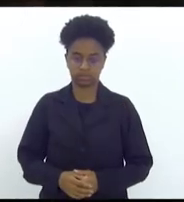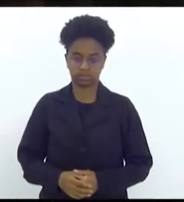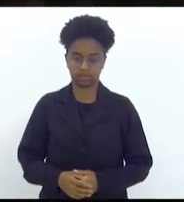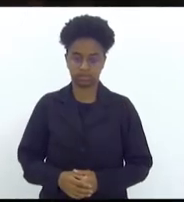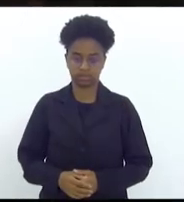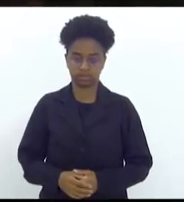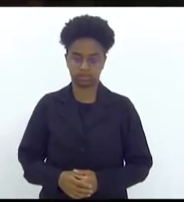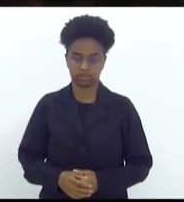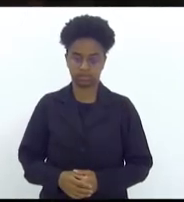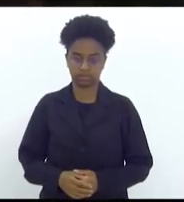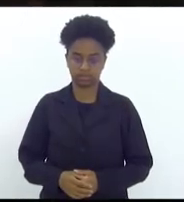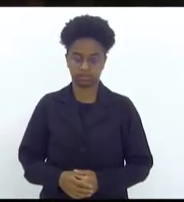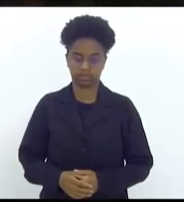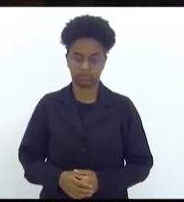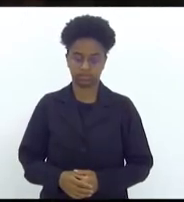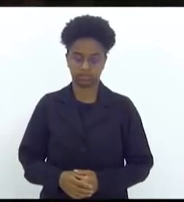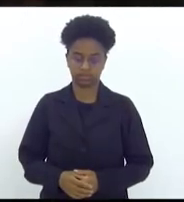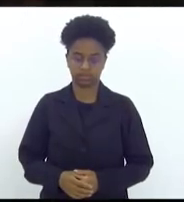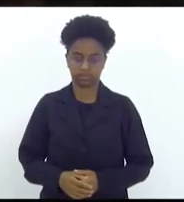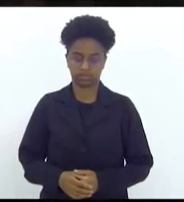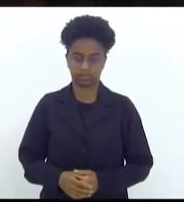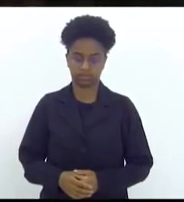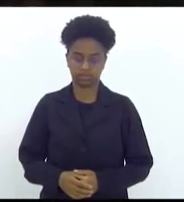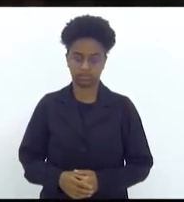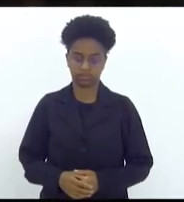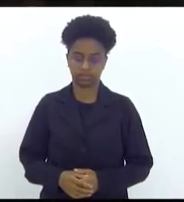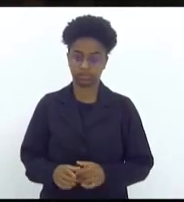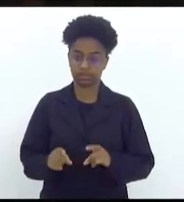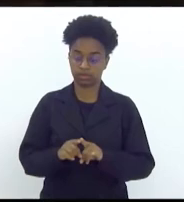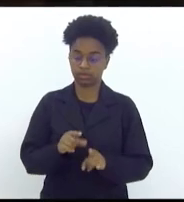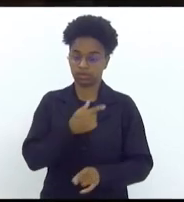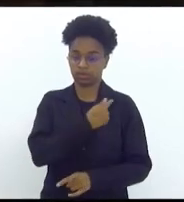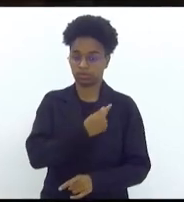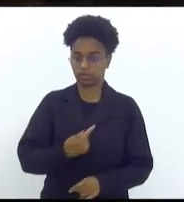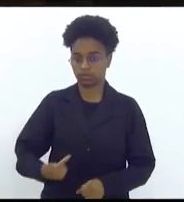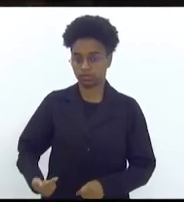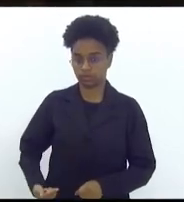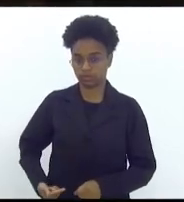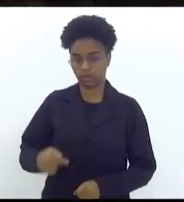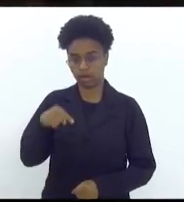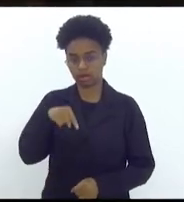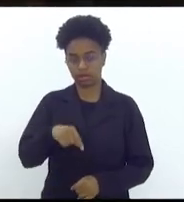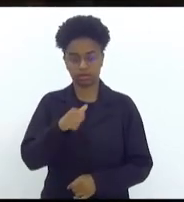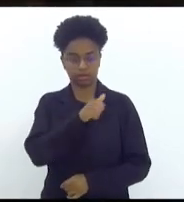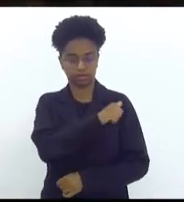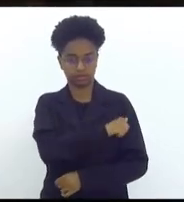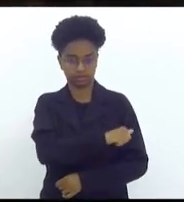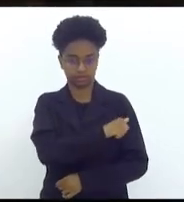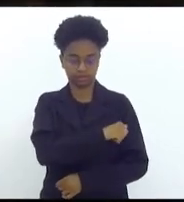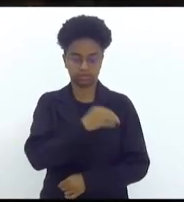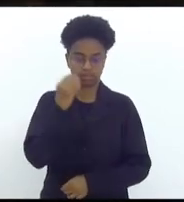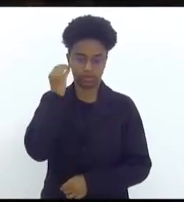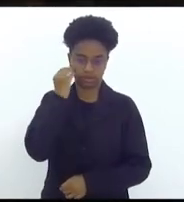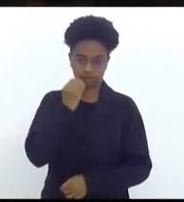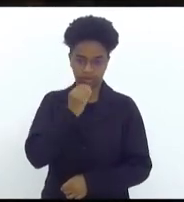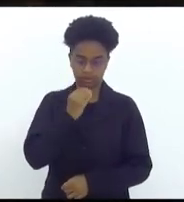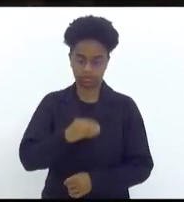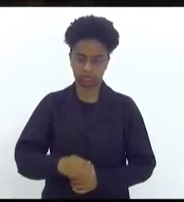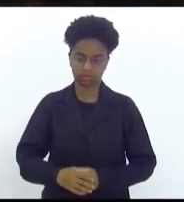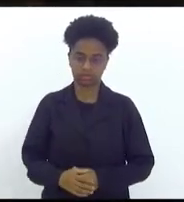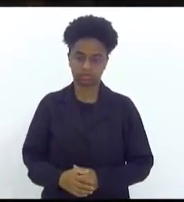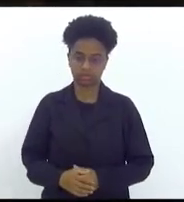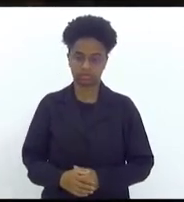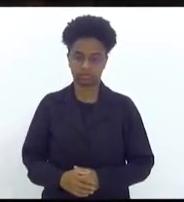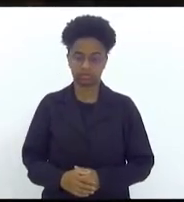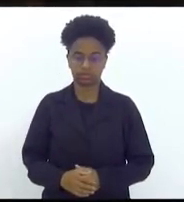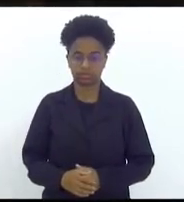Luiz Inácio Lula da Silva o governador do Estado do Rio de Janeiro senhor Cláudio Castro